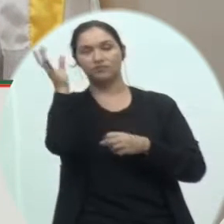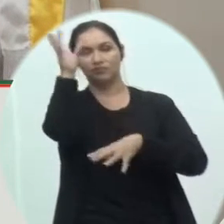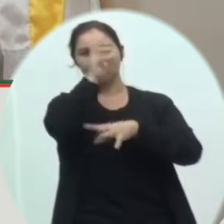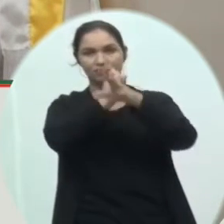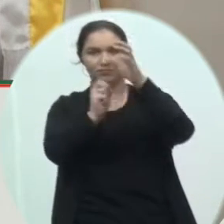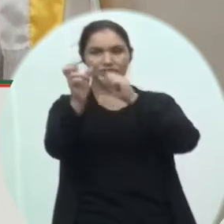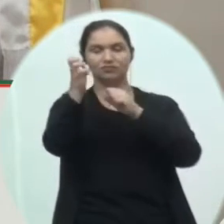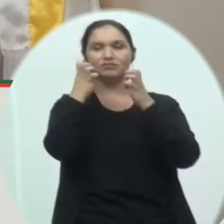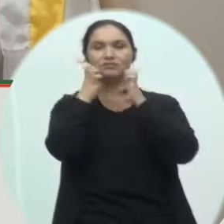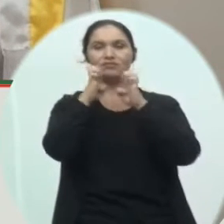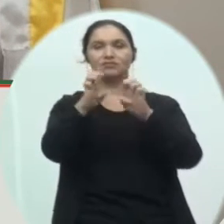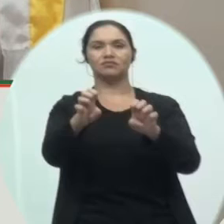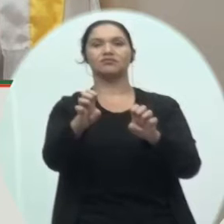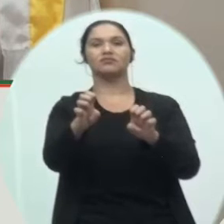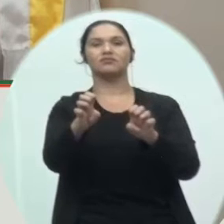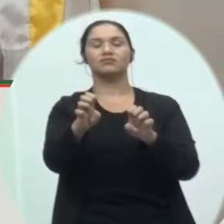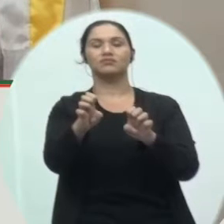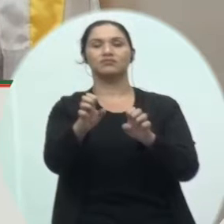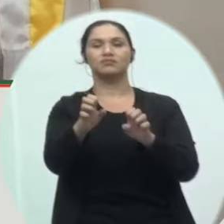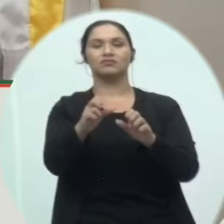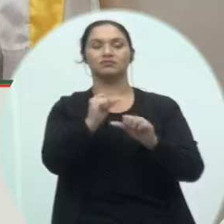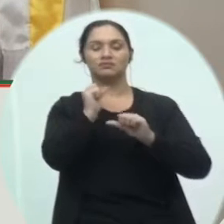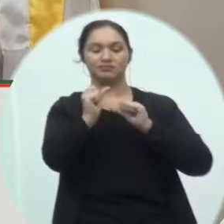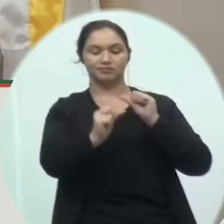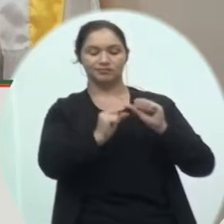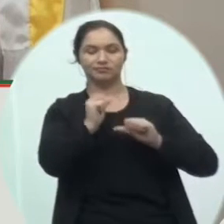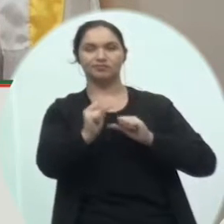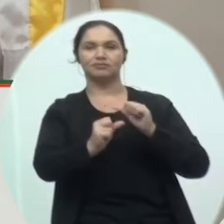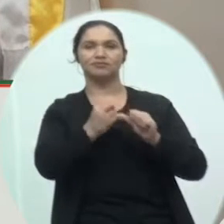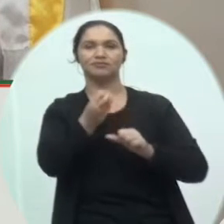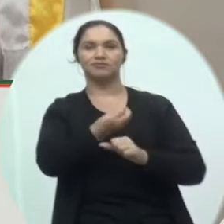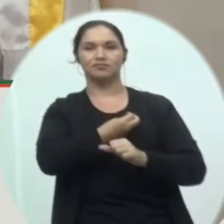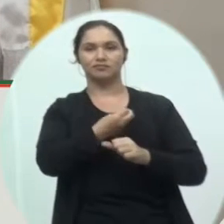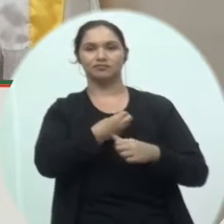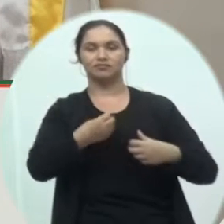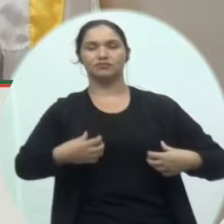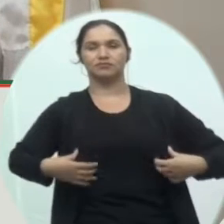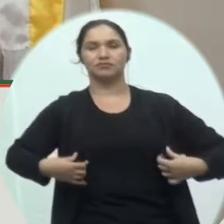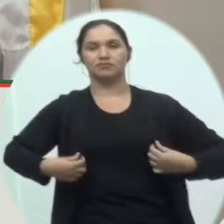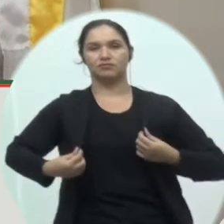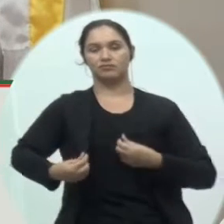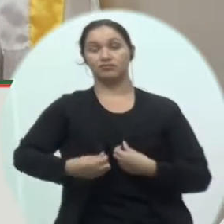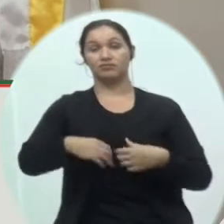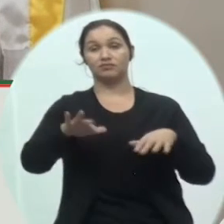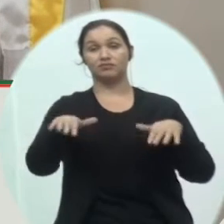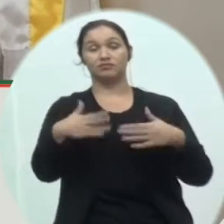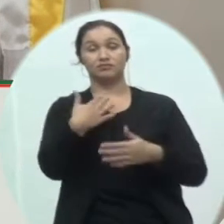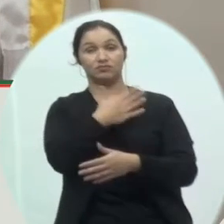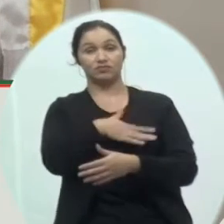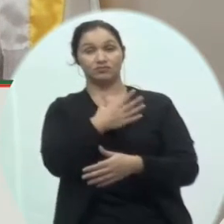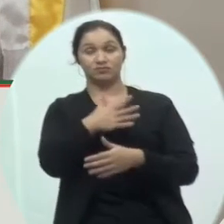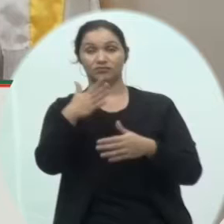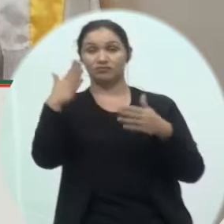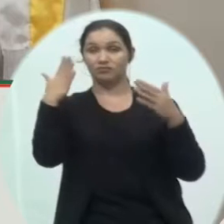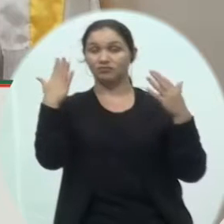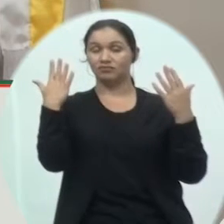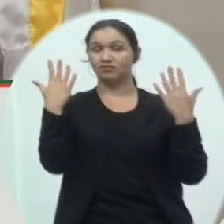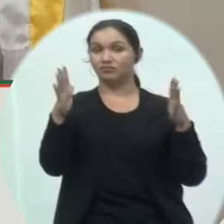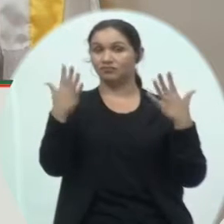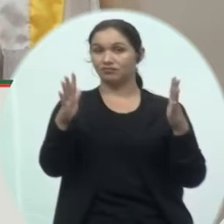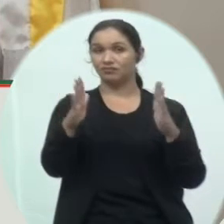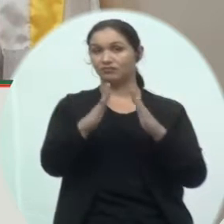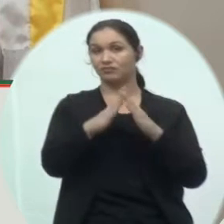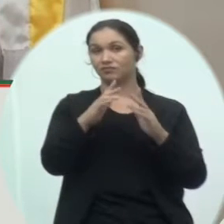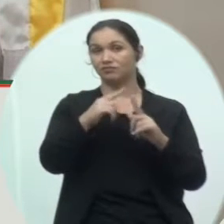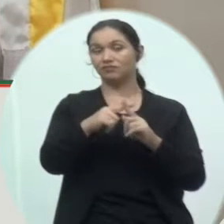maneira completa no corpo, na alma e principalmente no espírito. Então, elogiar essa igreja, a